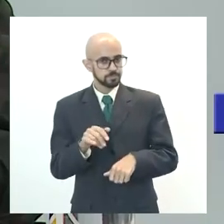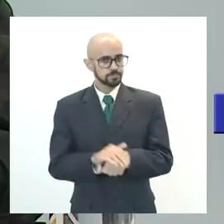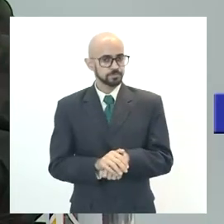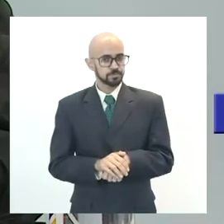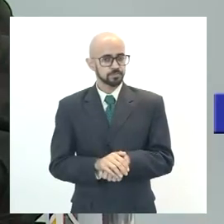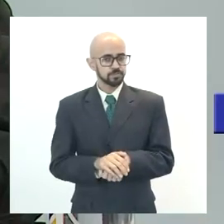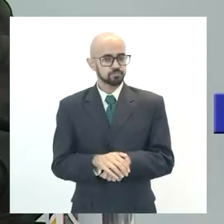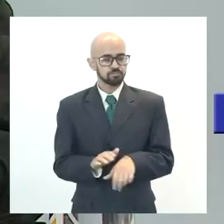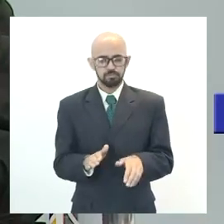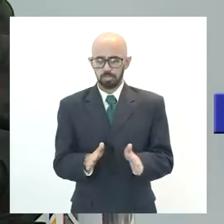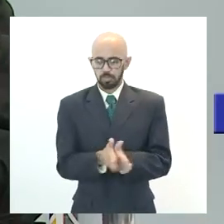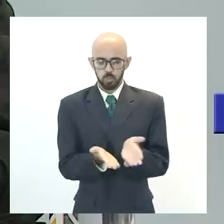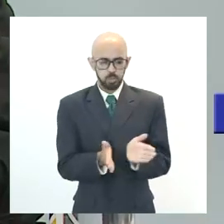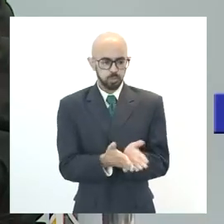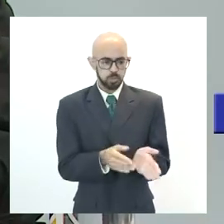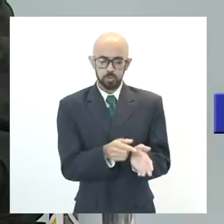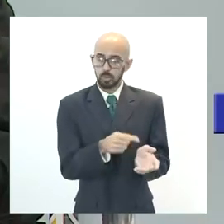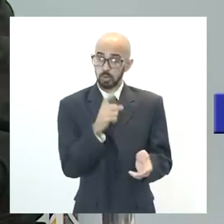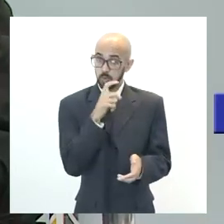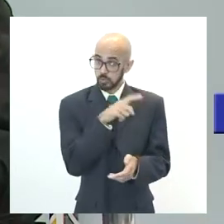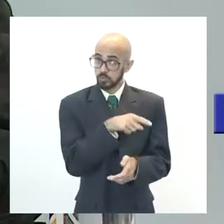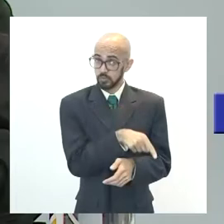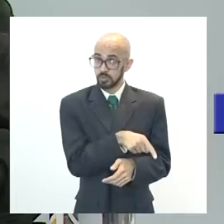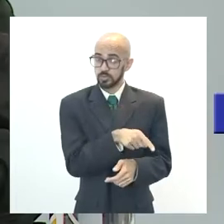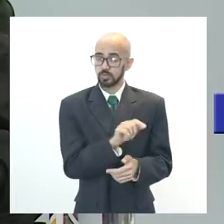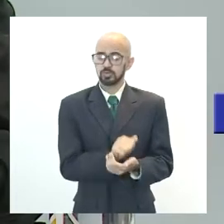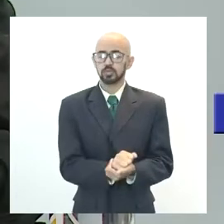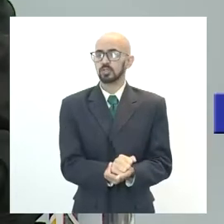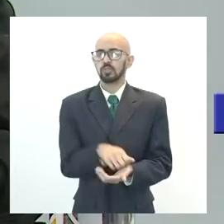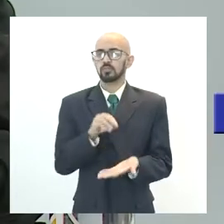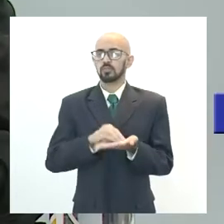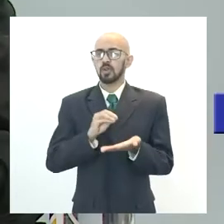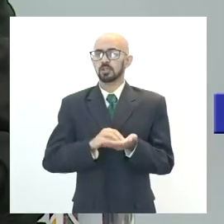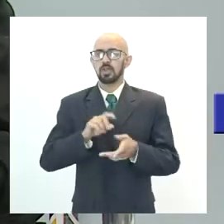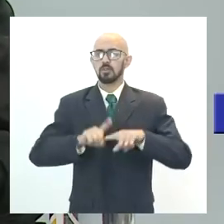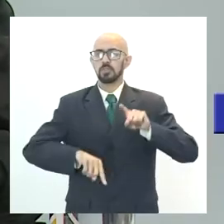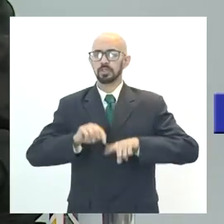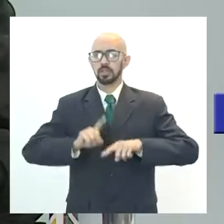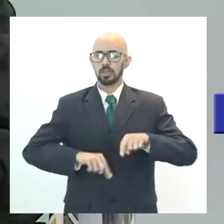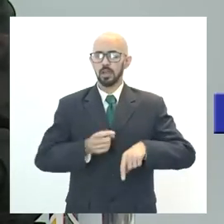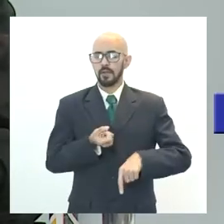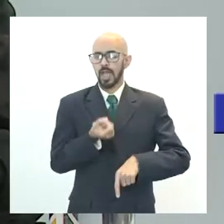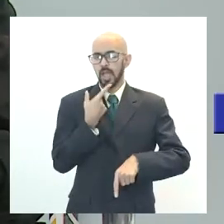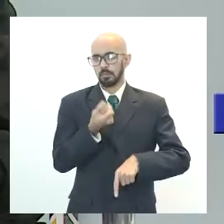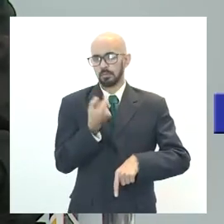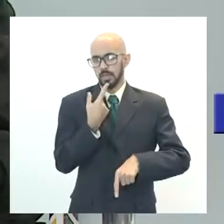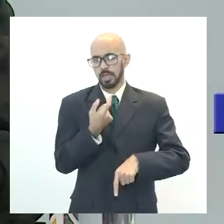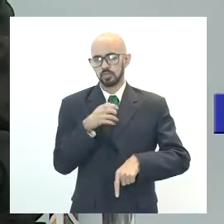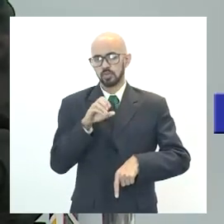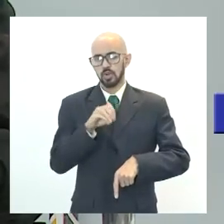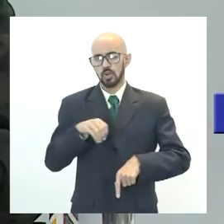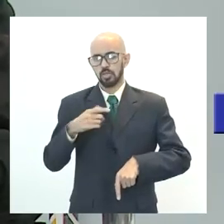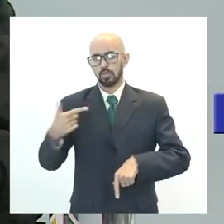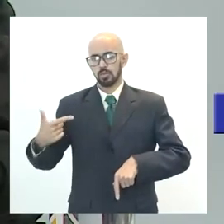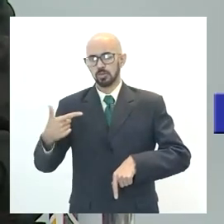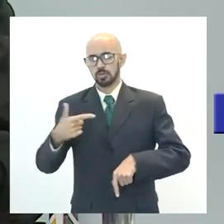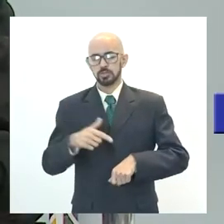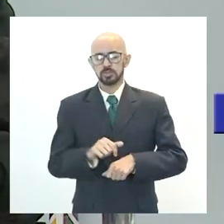precarizado totalmente já foi dito aqui com a falta de insumos faltava medicamento faltava oxigênio